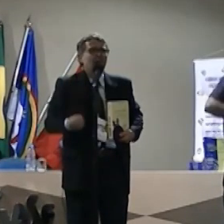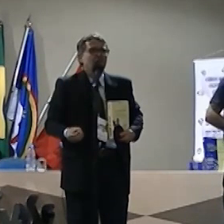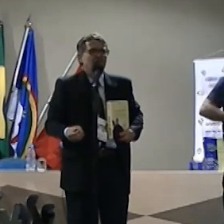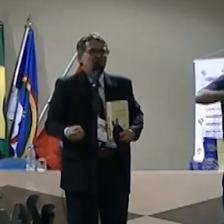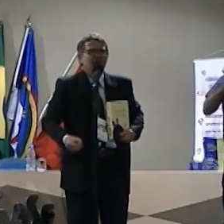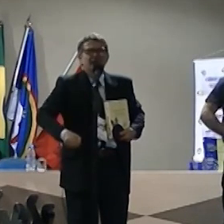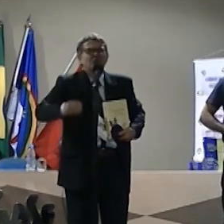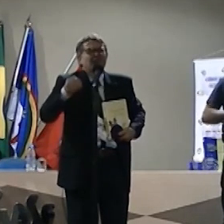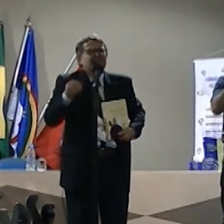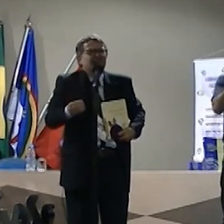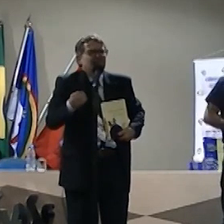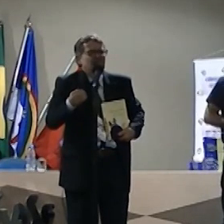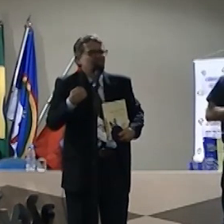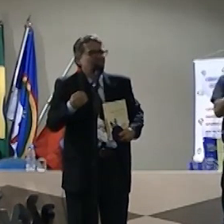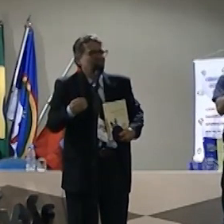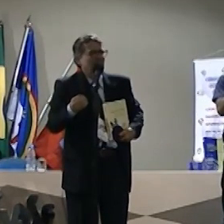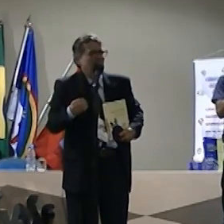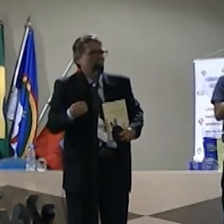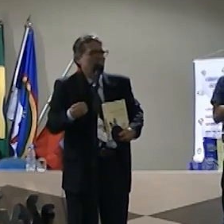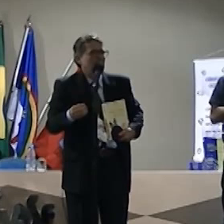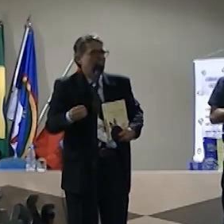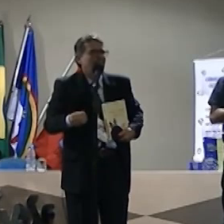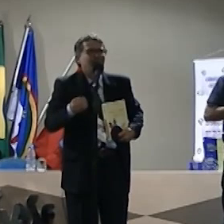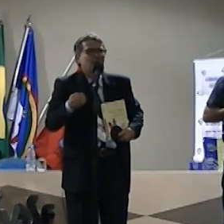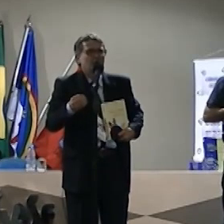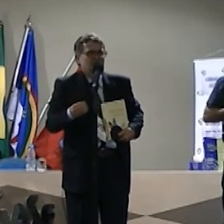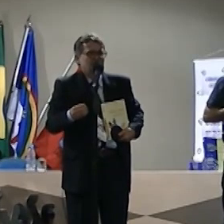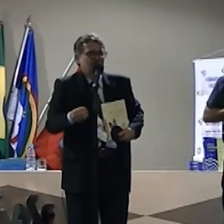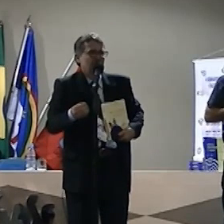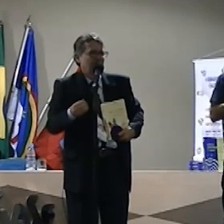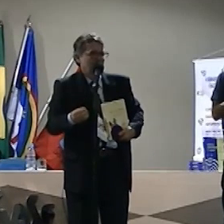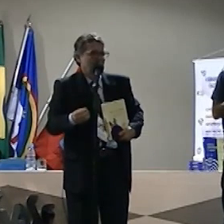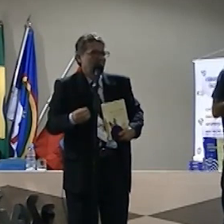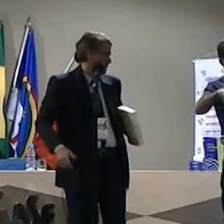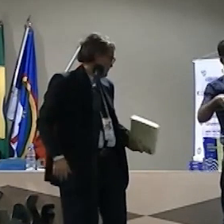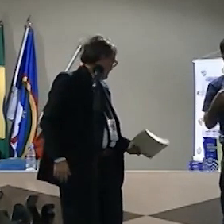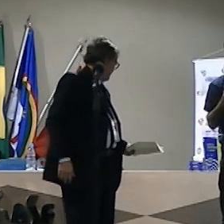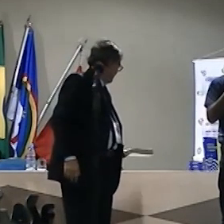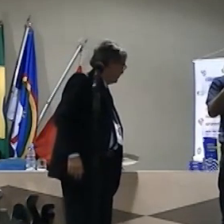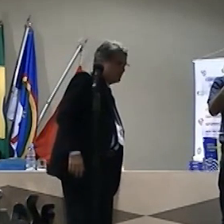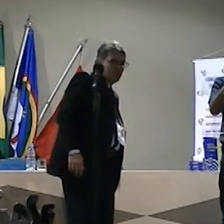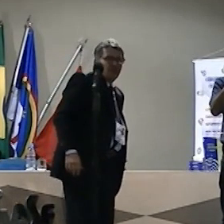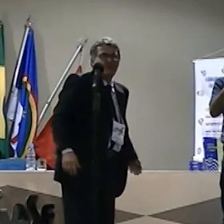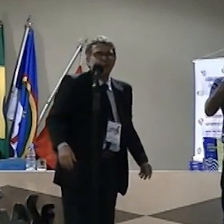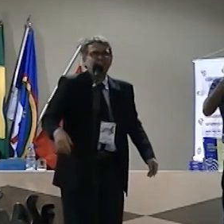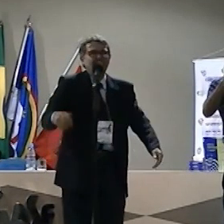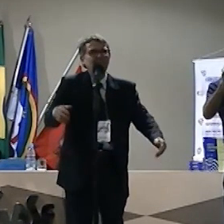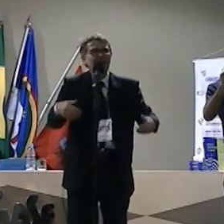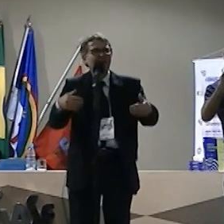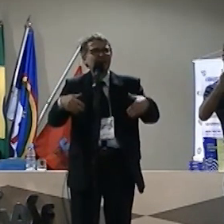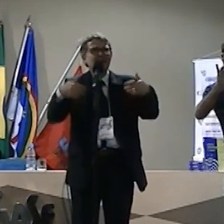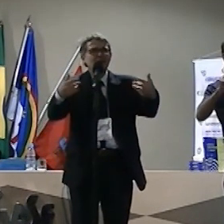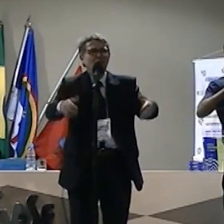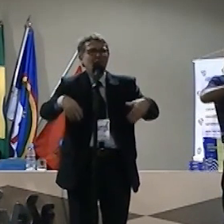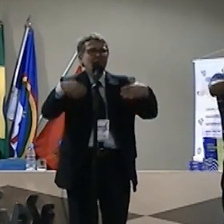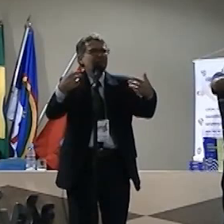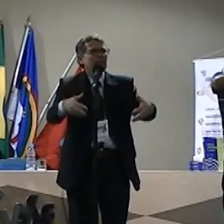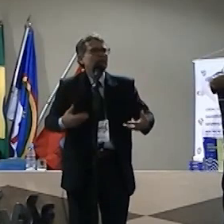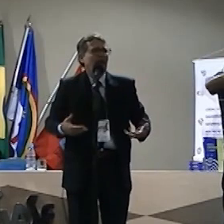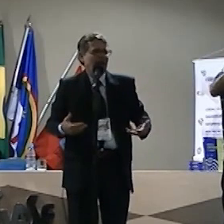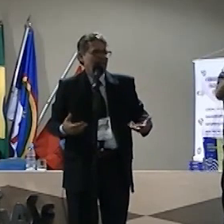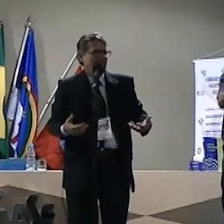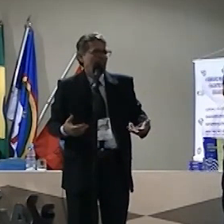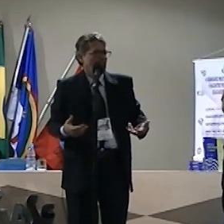severidade e harmonia. Tenho dezenas de amigos surdos, amores de paixão, para trabalhar e educar